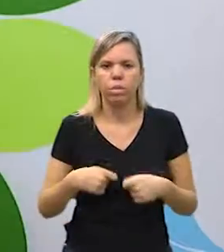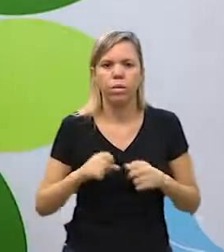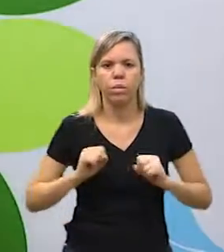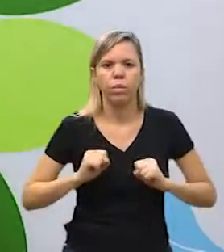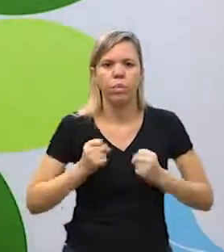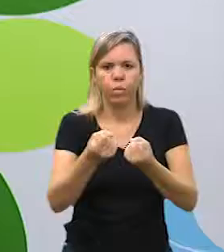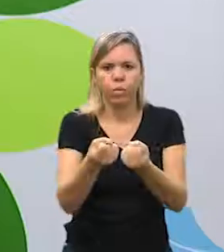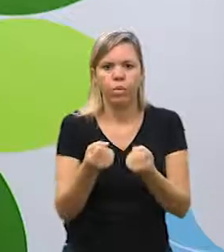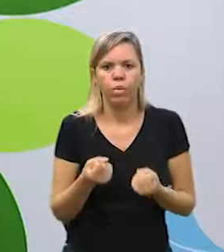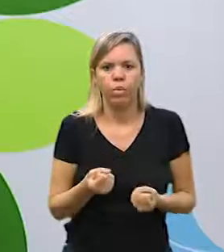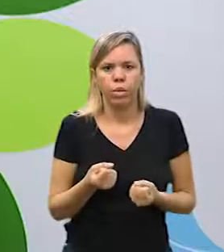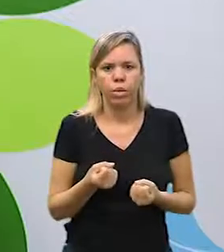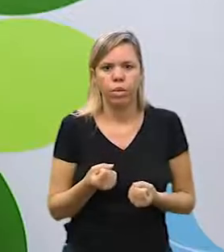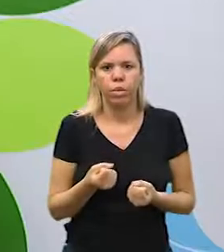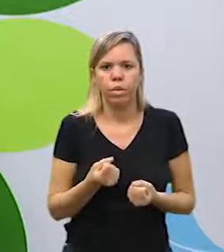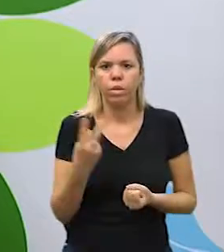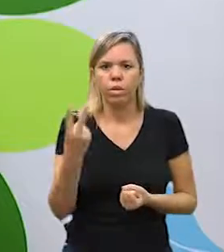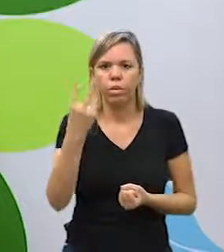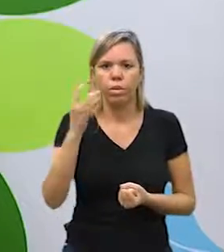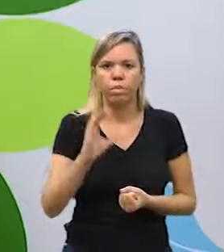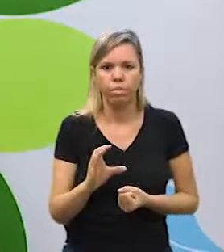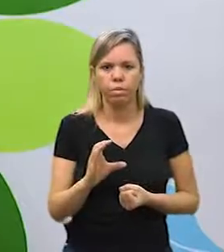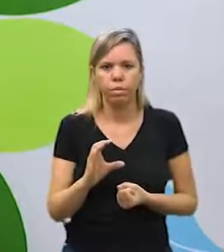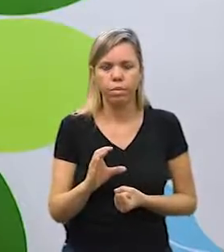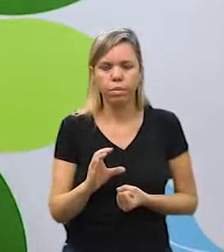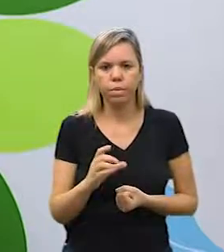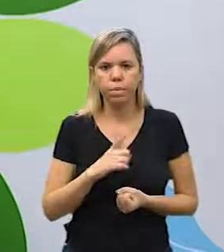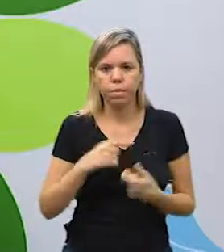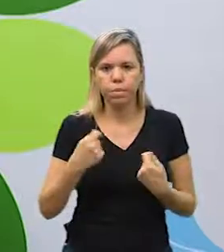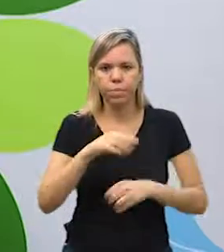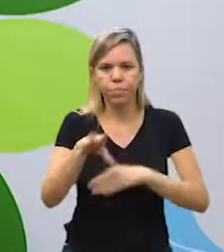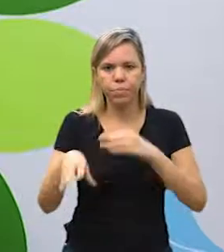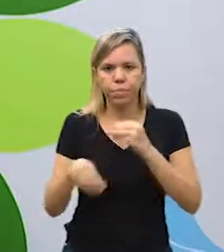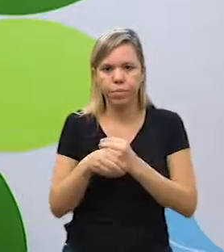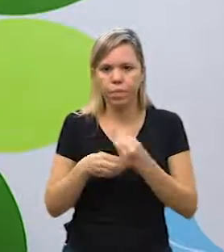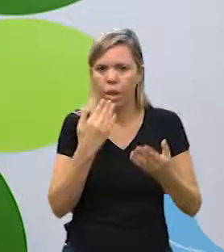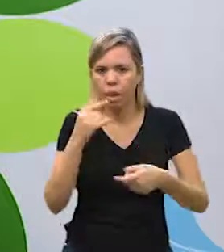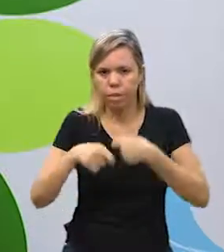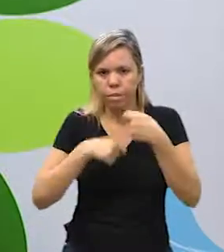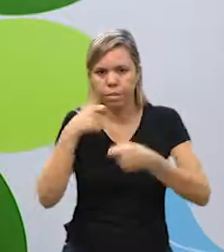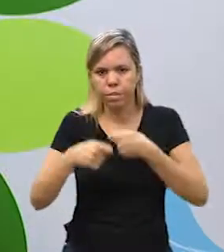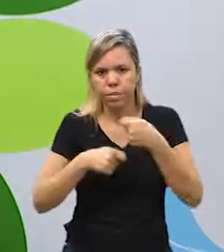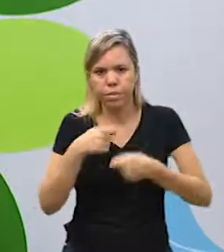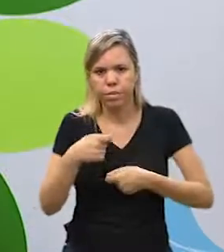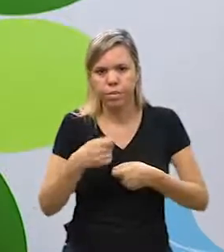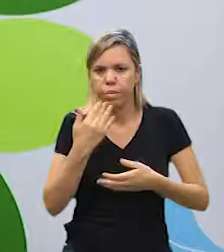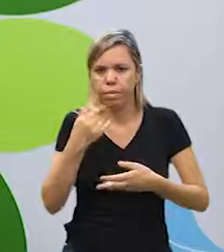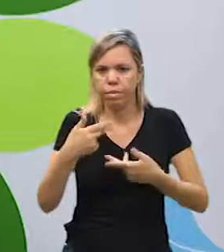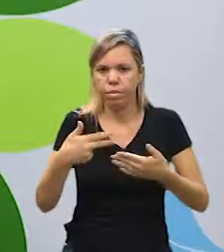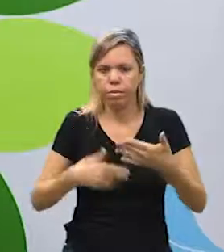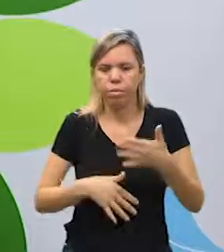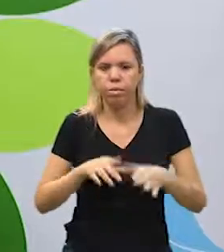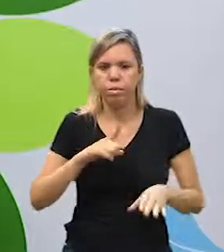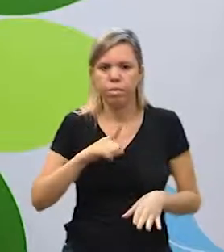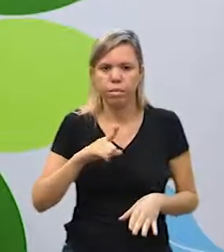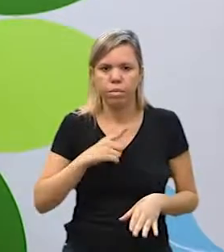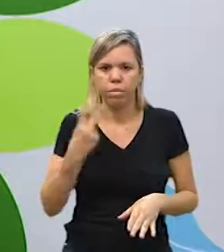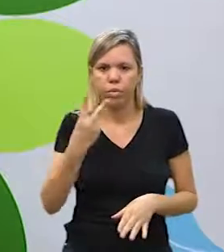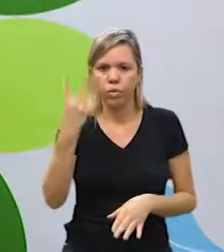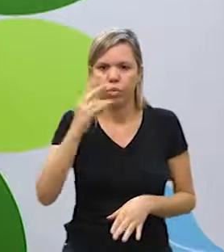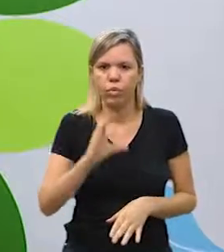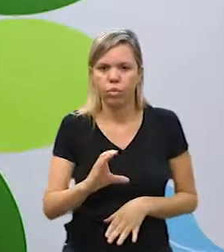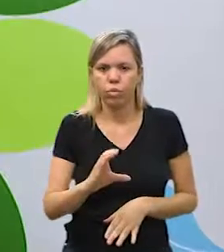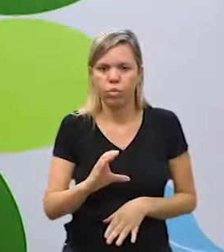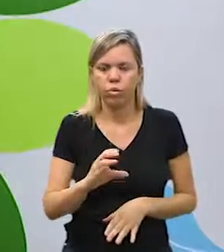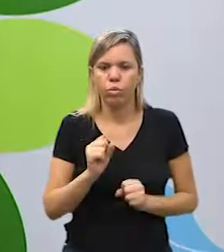precisa reforçar tanto a parte de vitamina C, então a gente deve incluir na nossa alimentação alimentos que contenham a